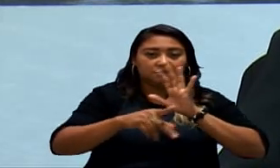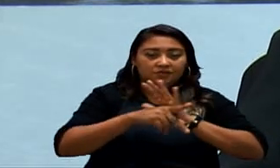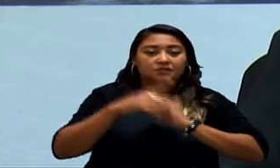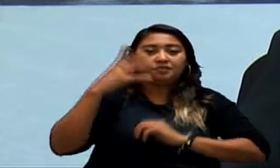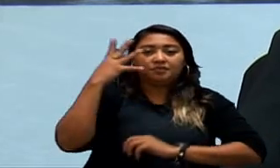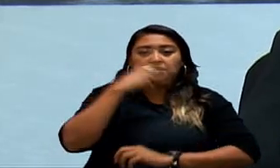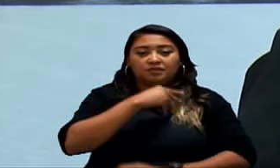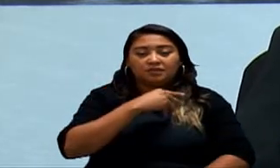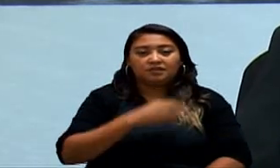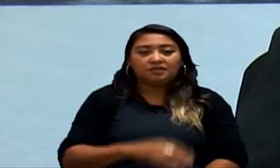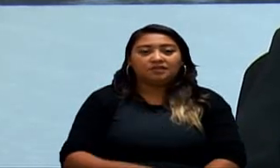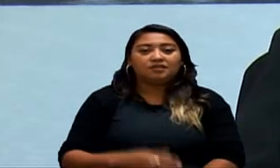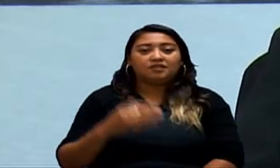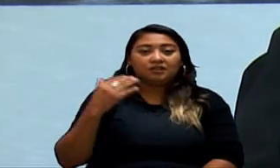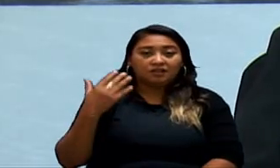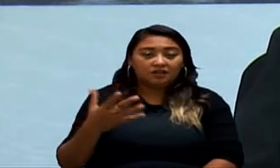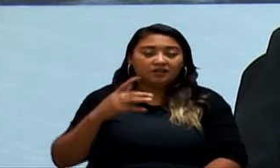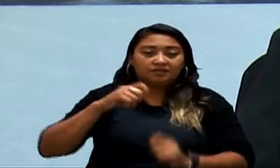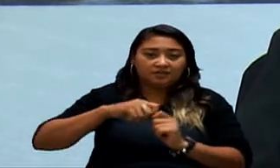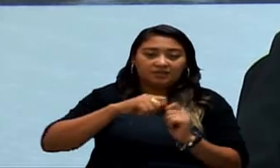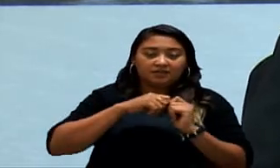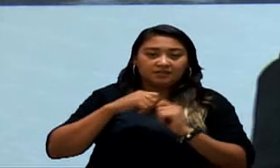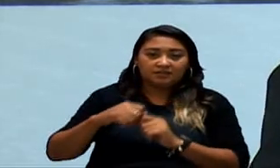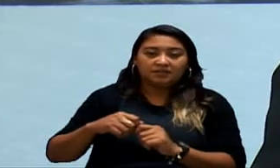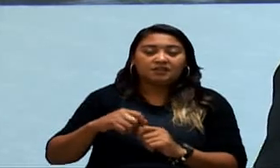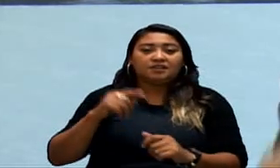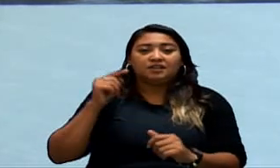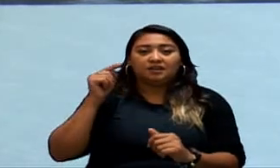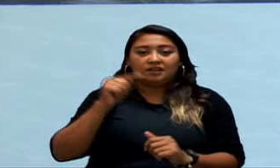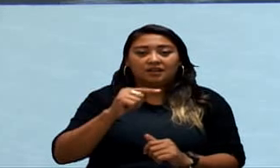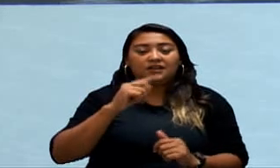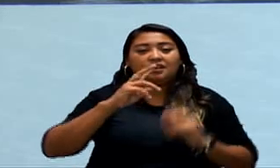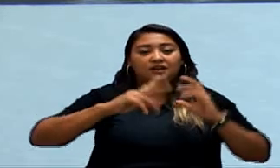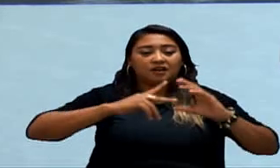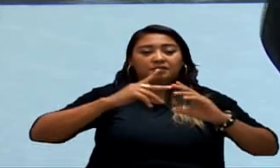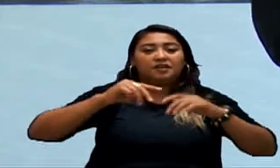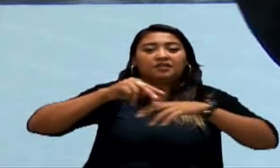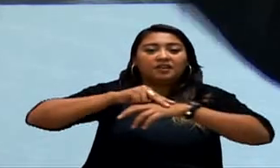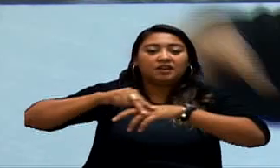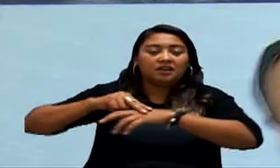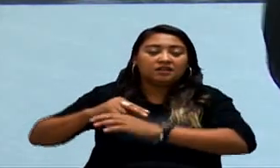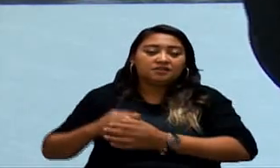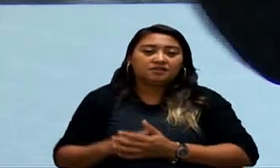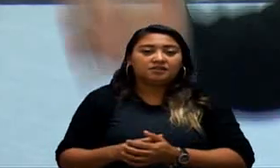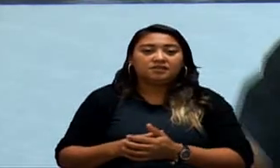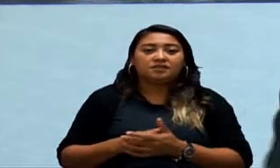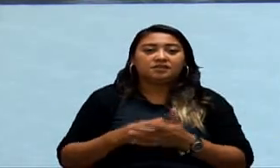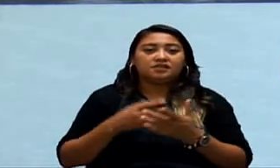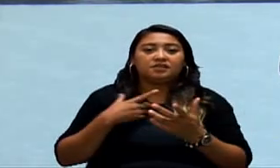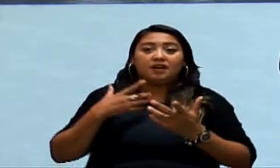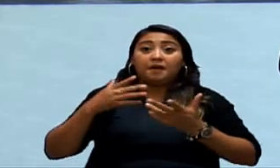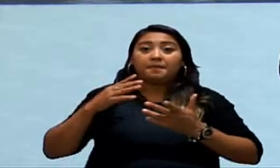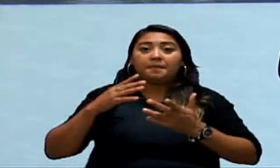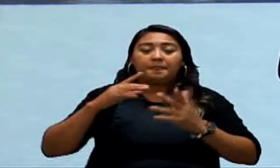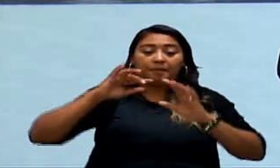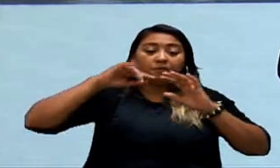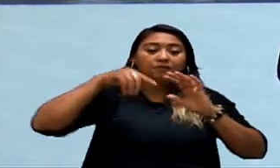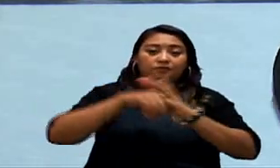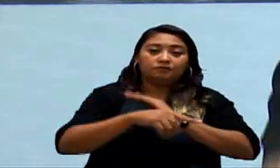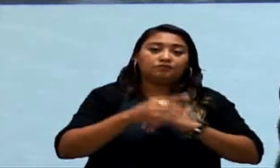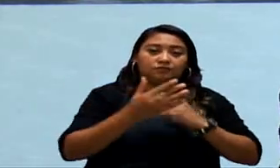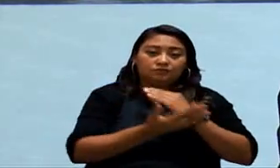bonito de fazer a parte de Câmara Verde, tá de cabeça nessa